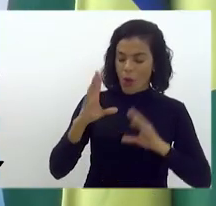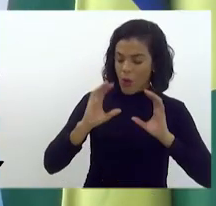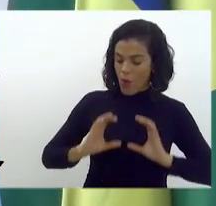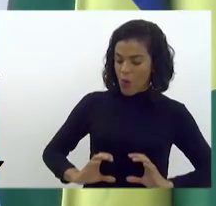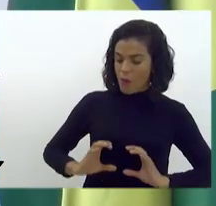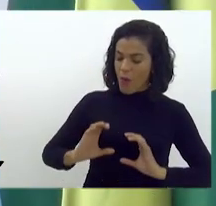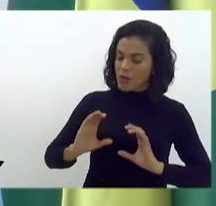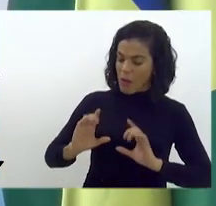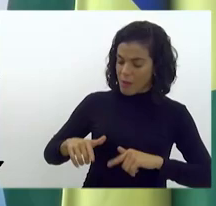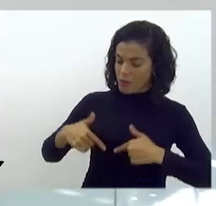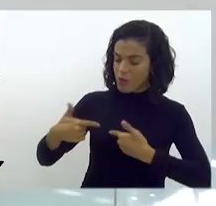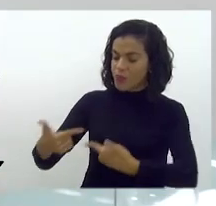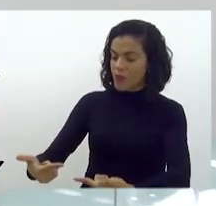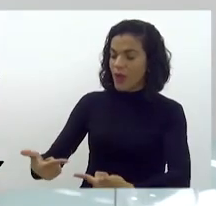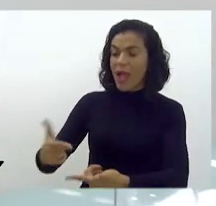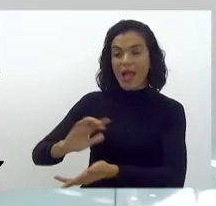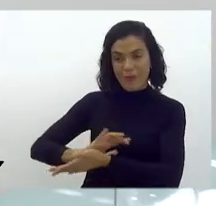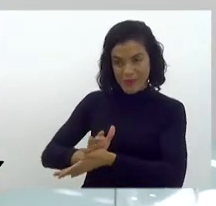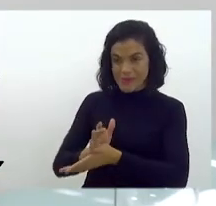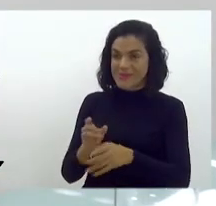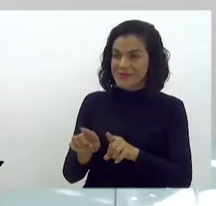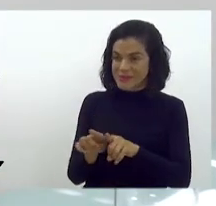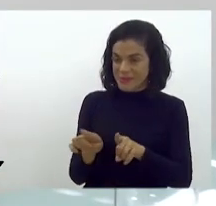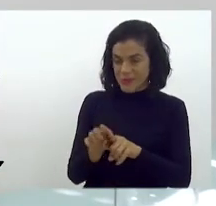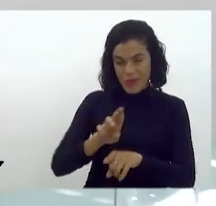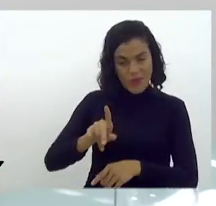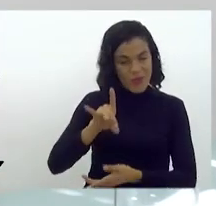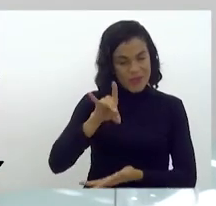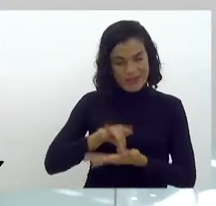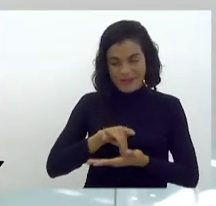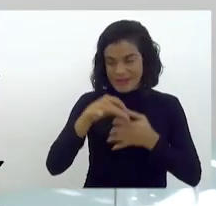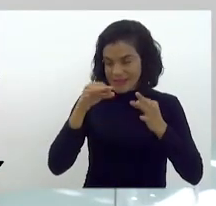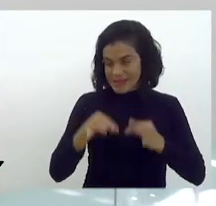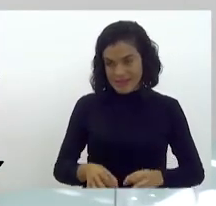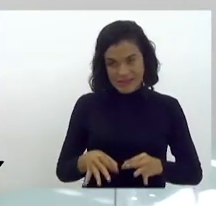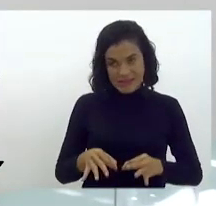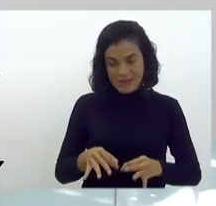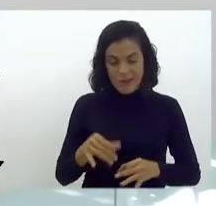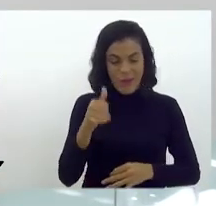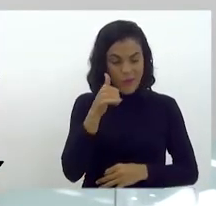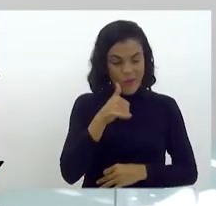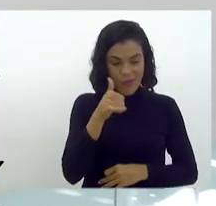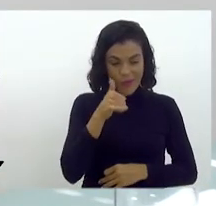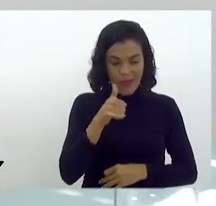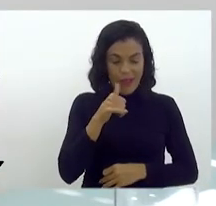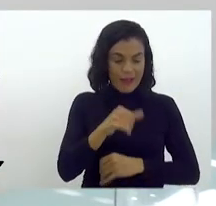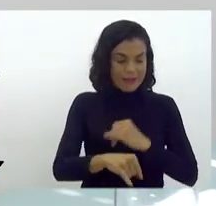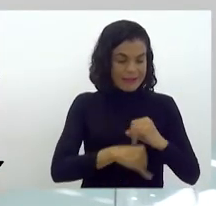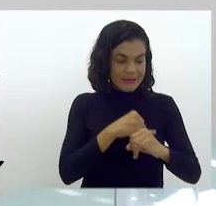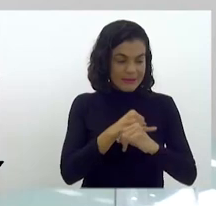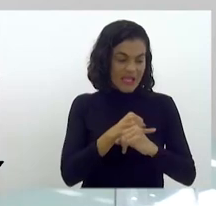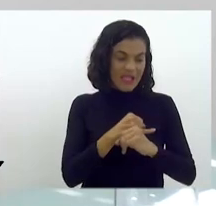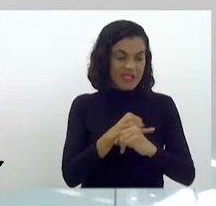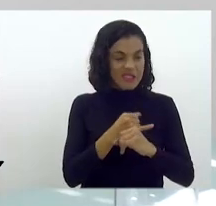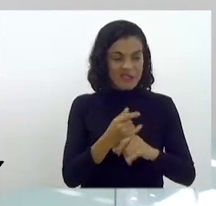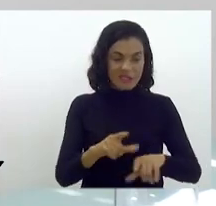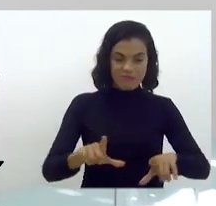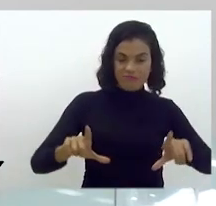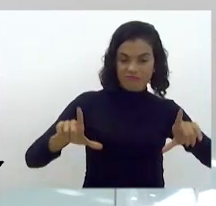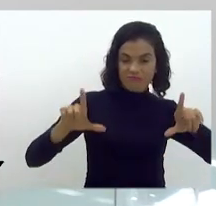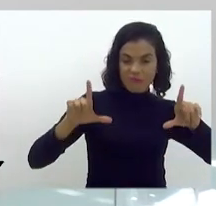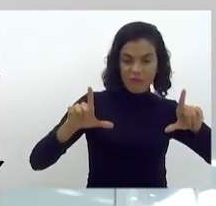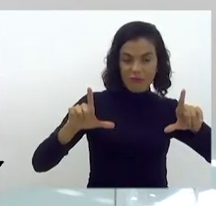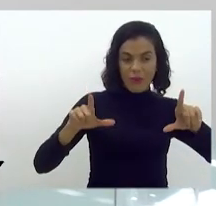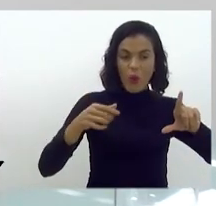preconceito não é não é correto que uma mulher esteja na internet Que expõe uma